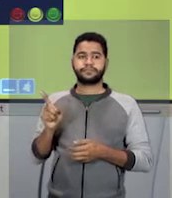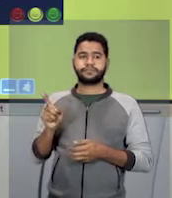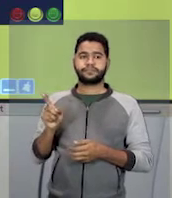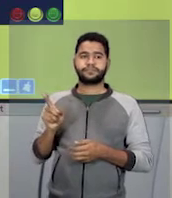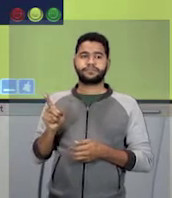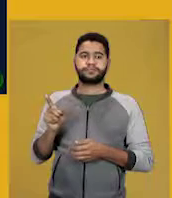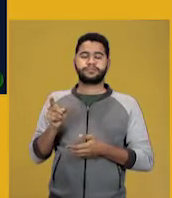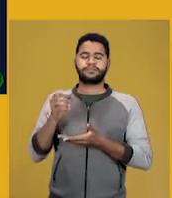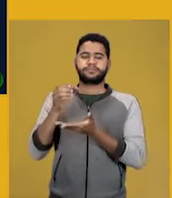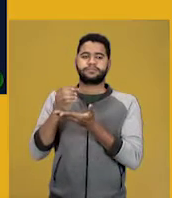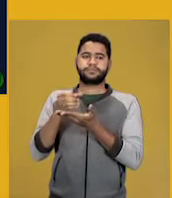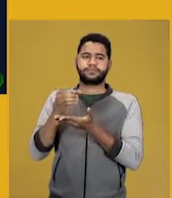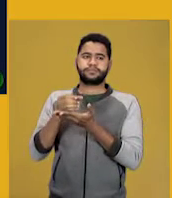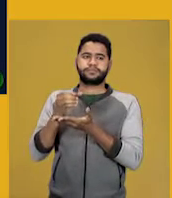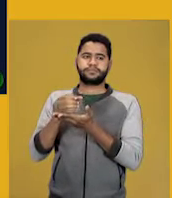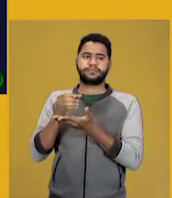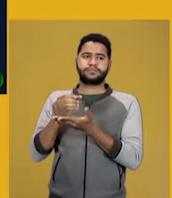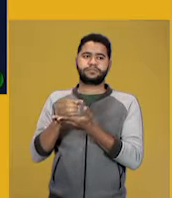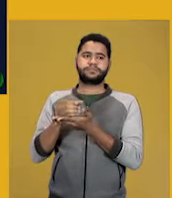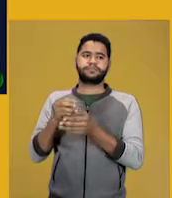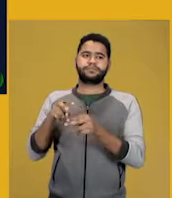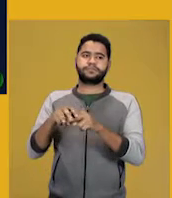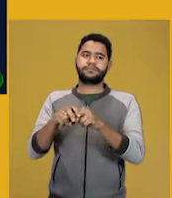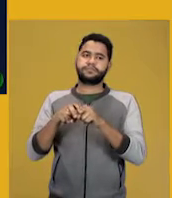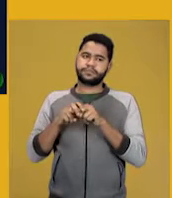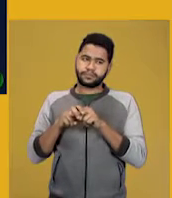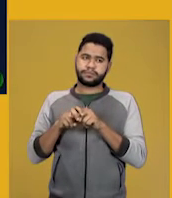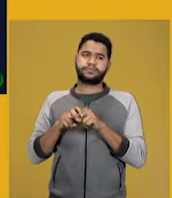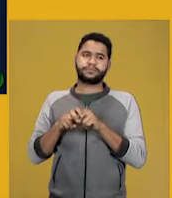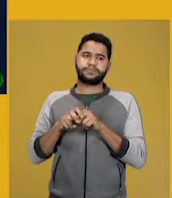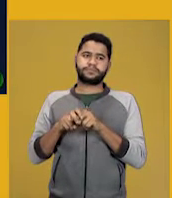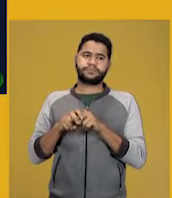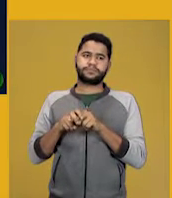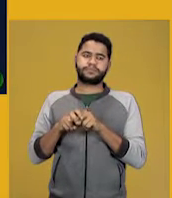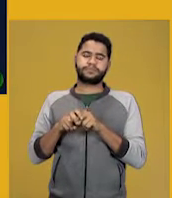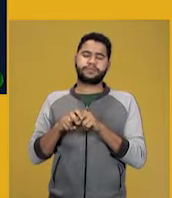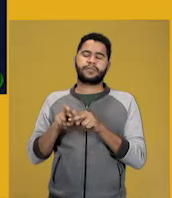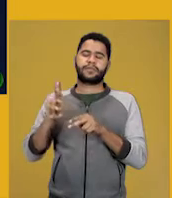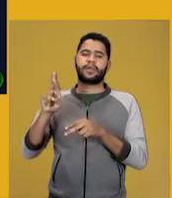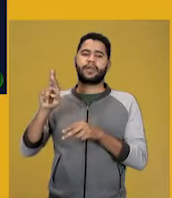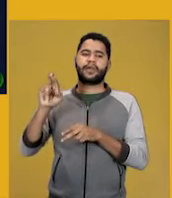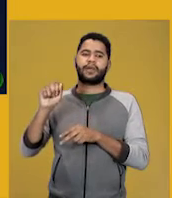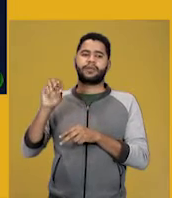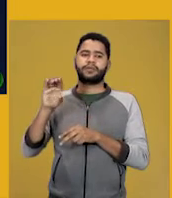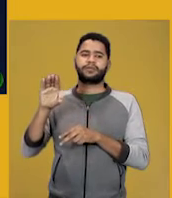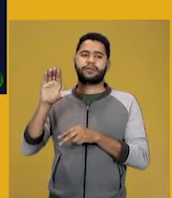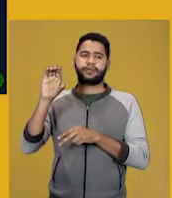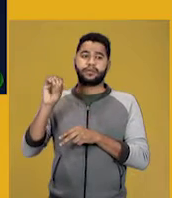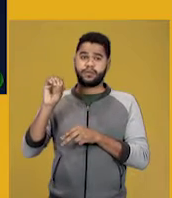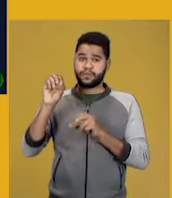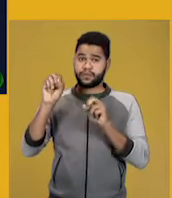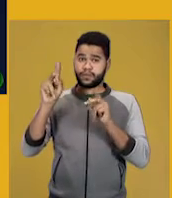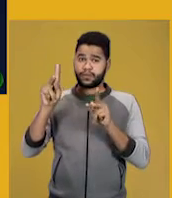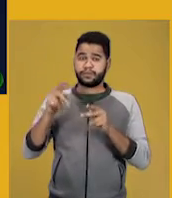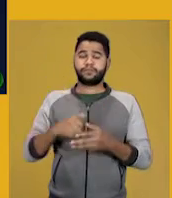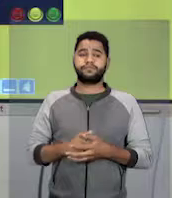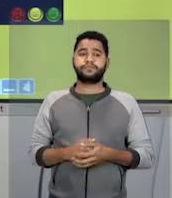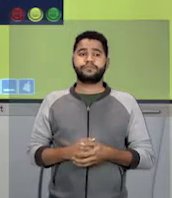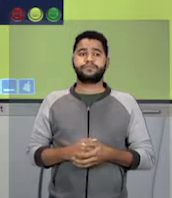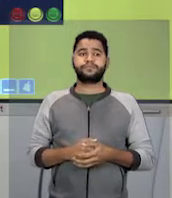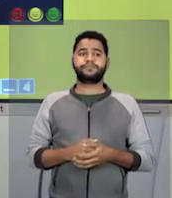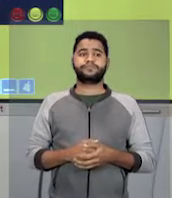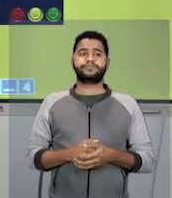no copo através da radiação. Ok?